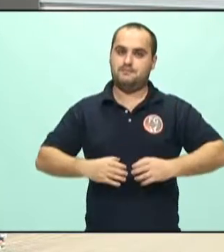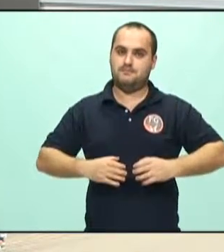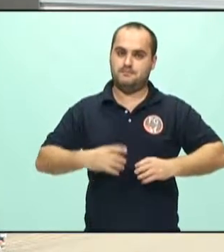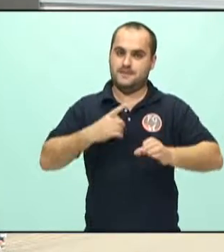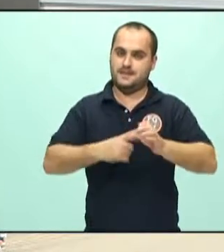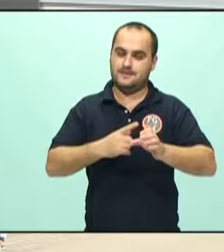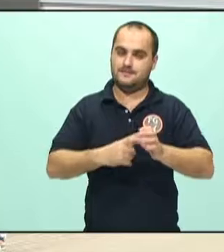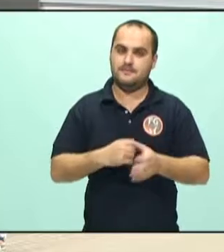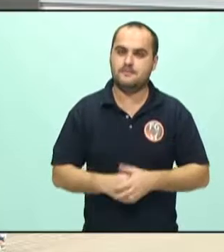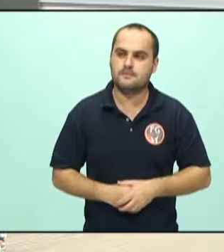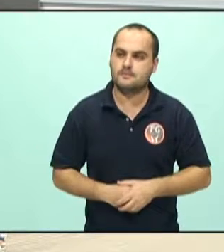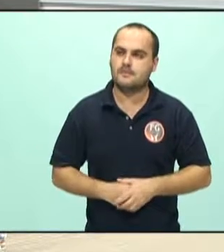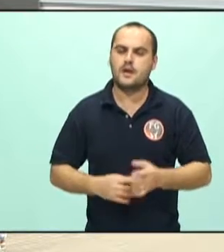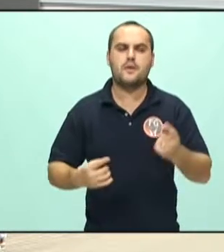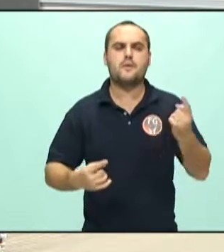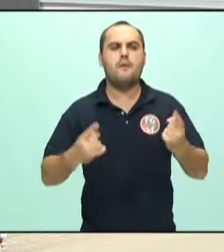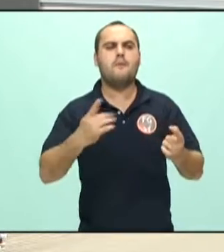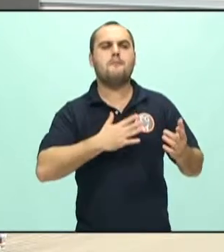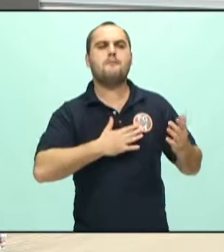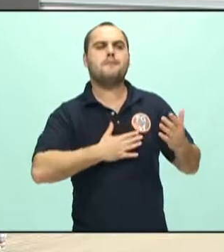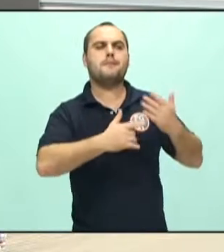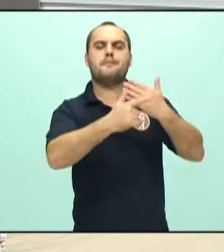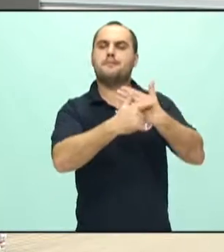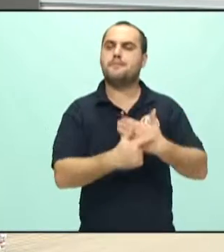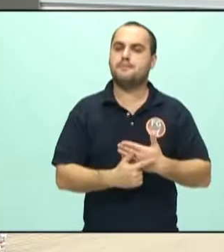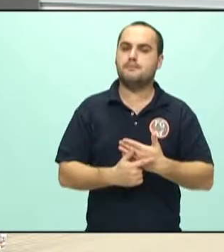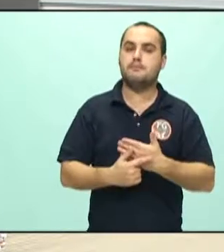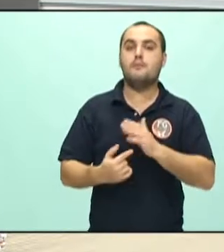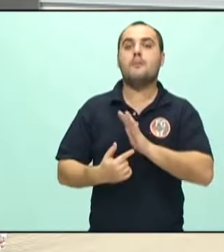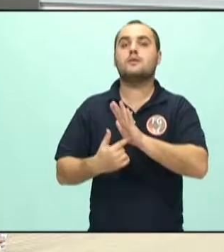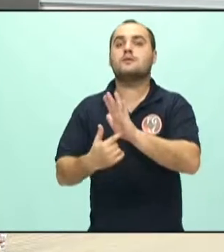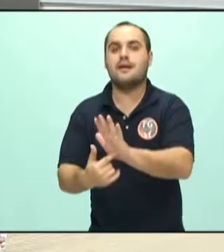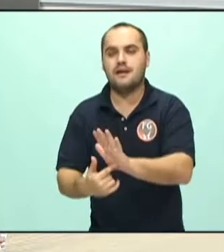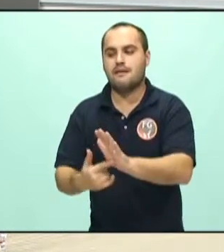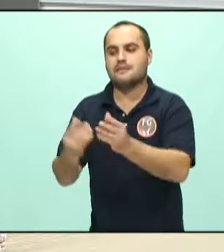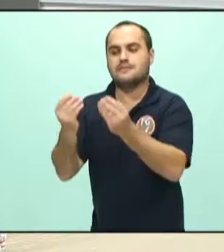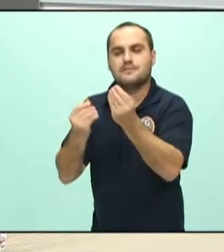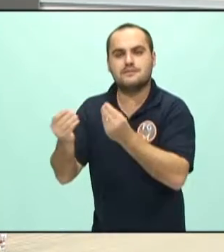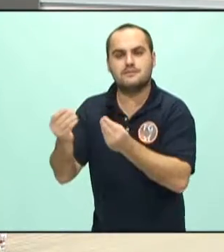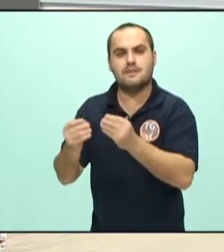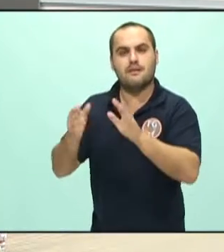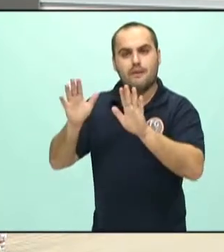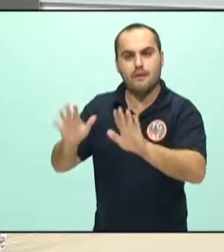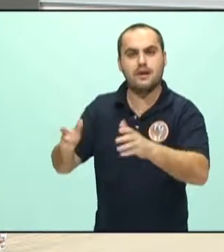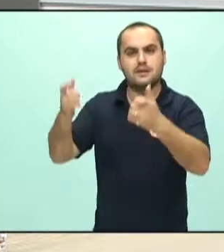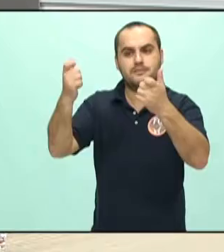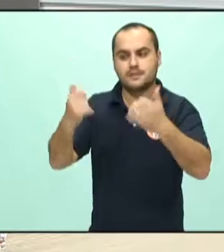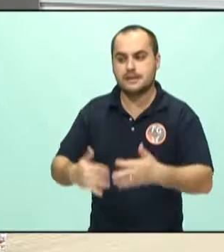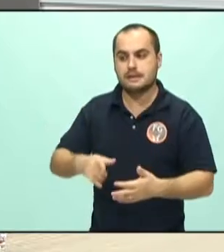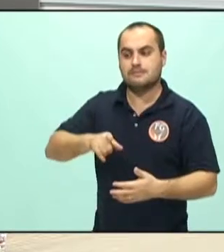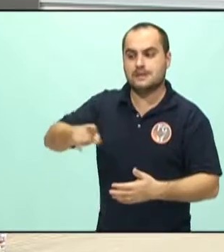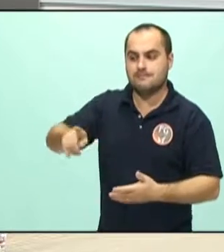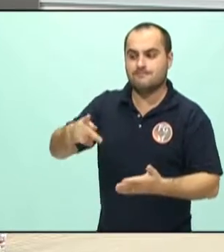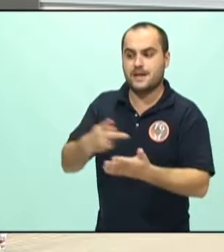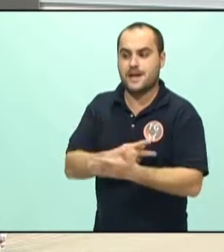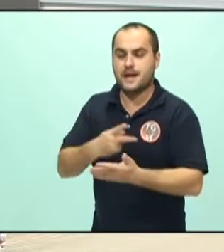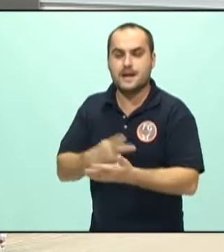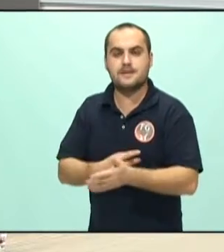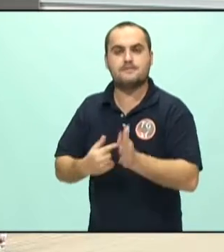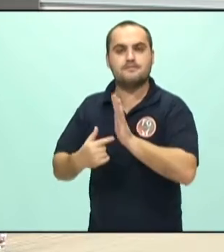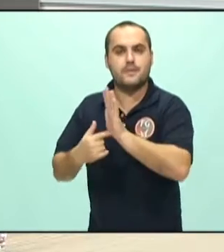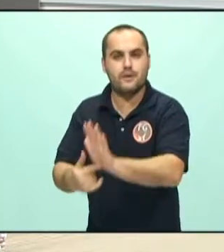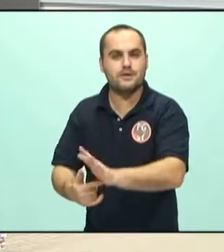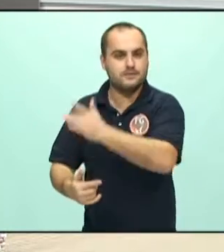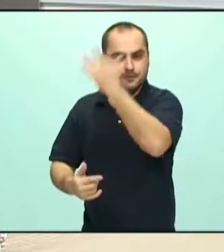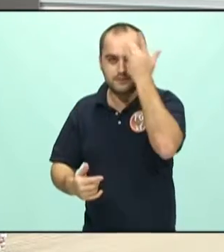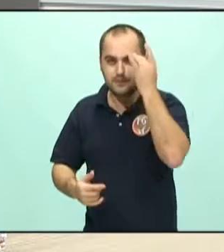sensibilizar e mostrar olha aqui o que está causando o teu descarte irregular de resíduos ou o teu exagero